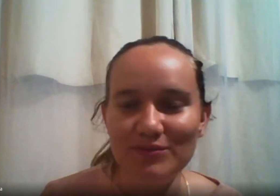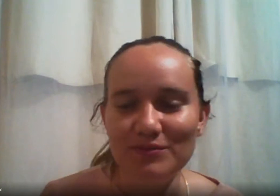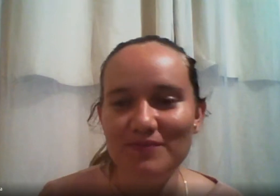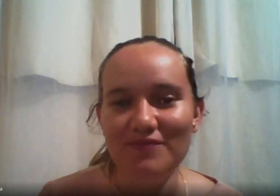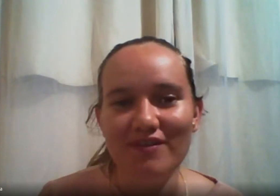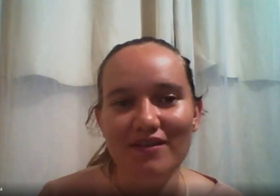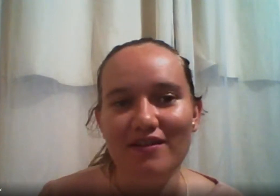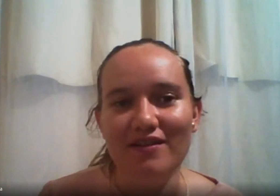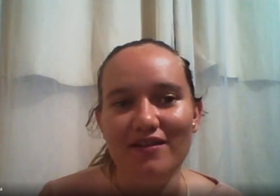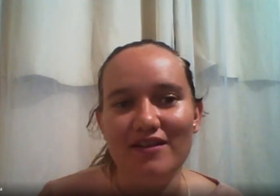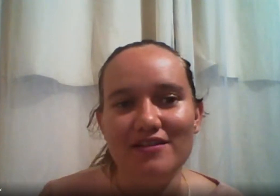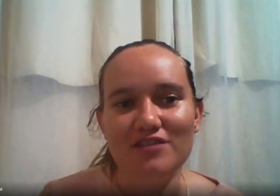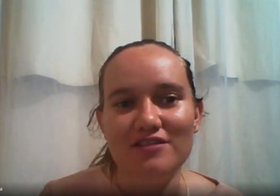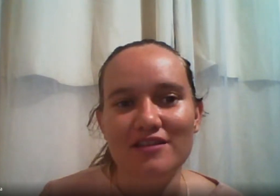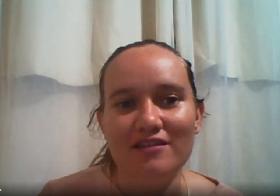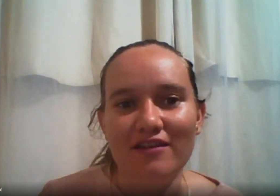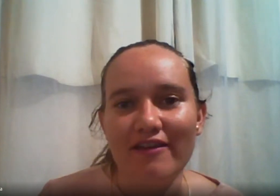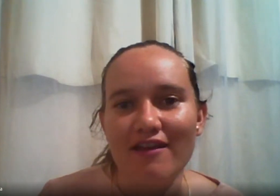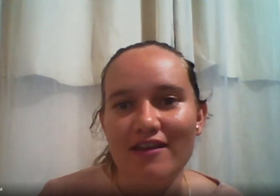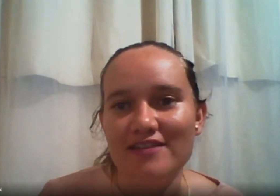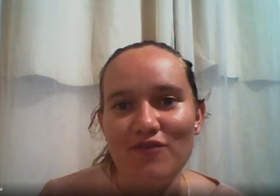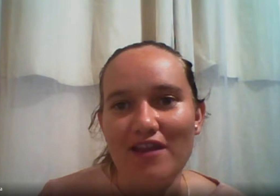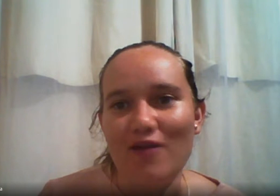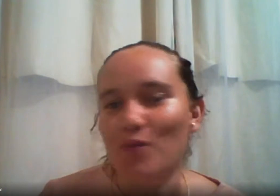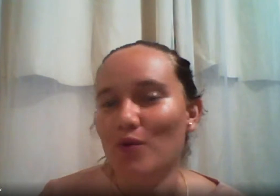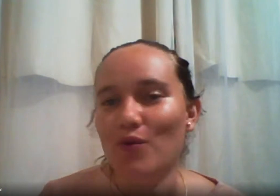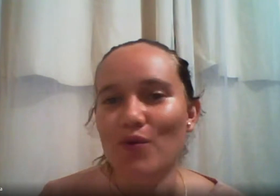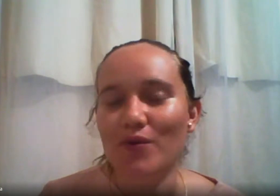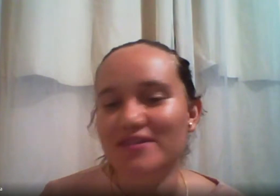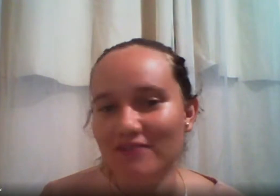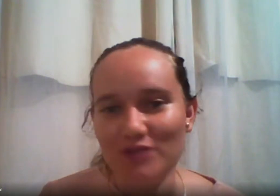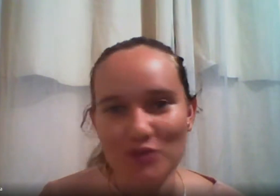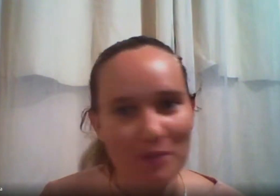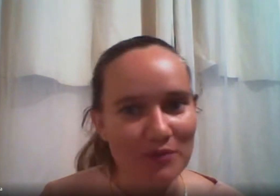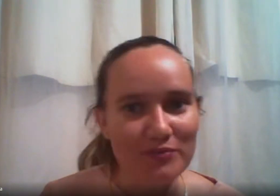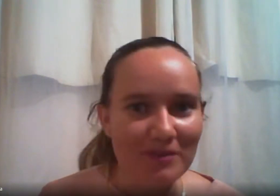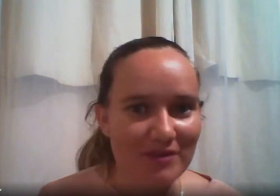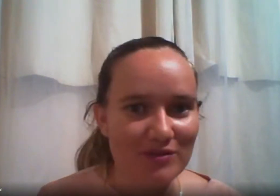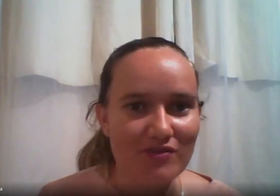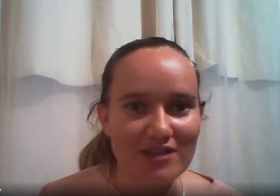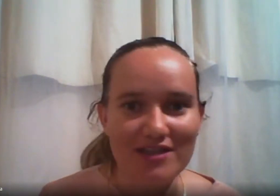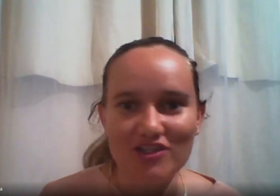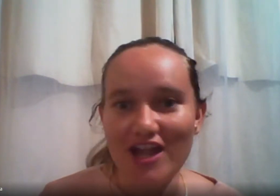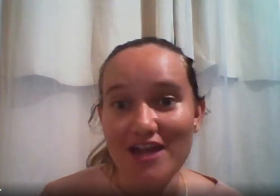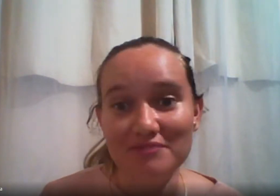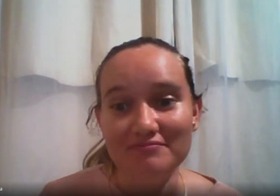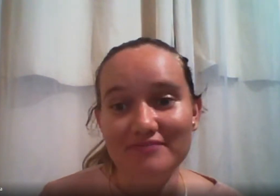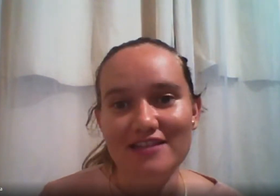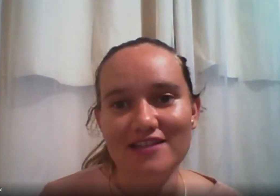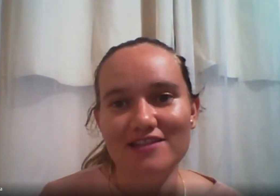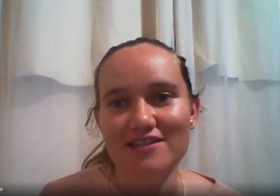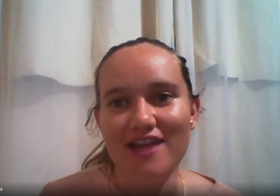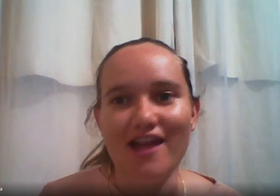encerrando. Se vocês quiserem falar alguma coisa, que não seja uma pergunta, mas o que vocês acharam